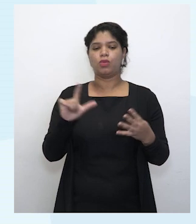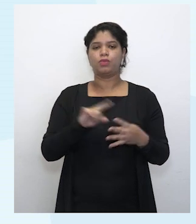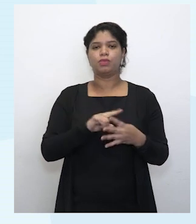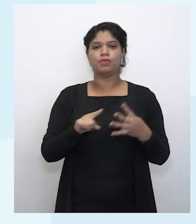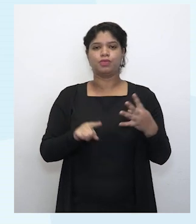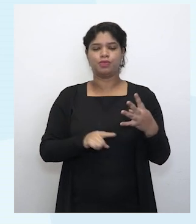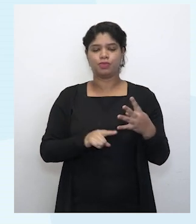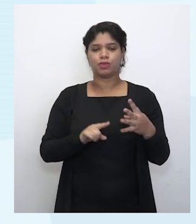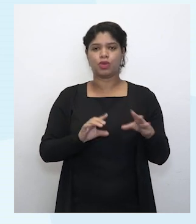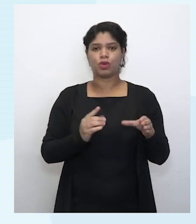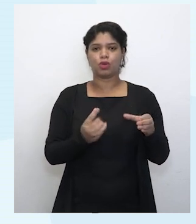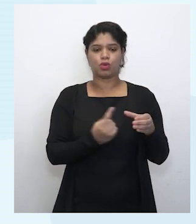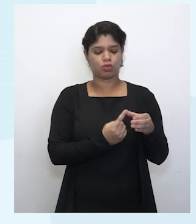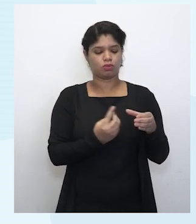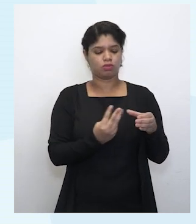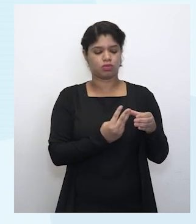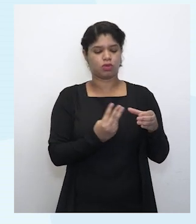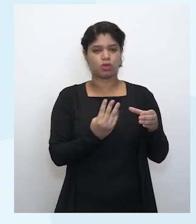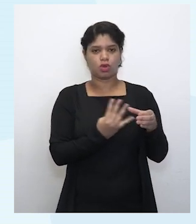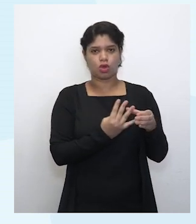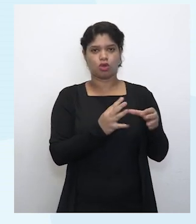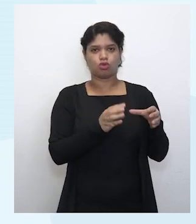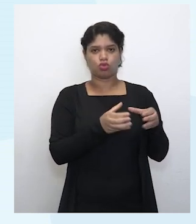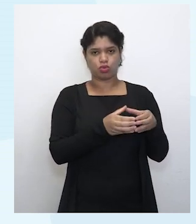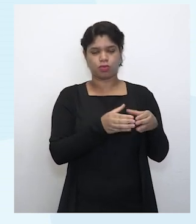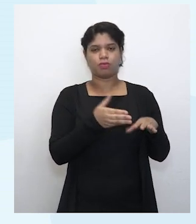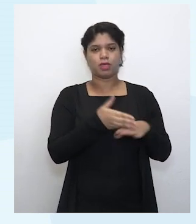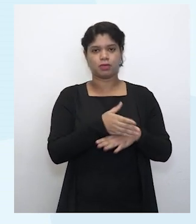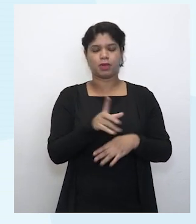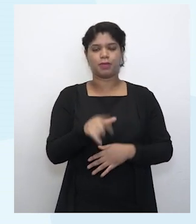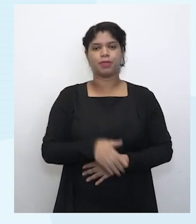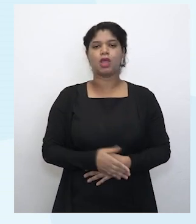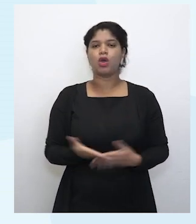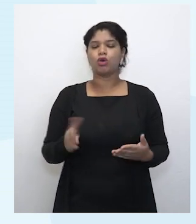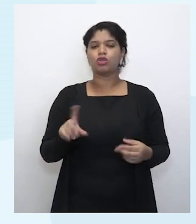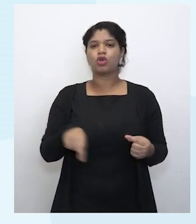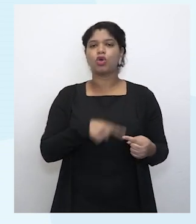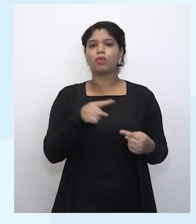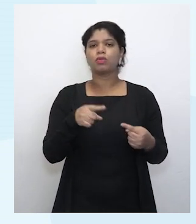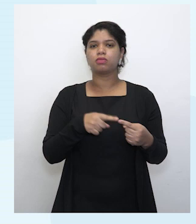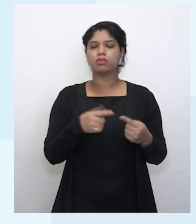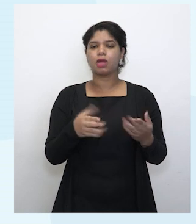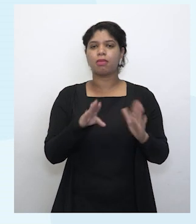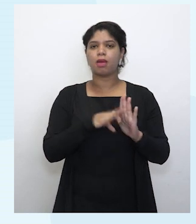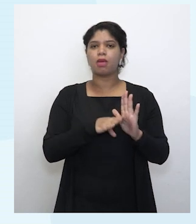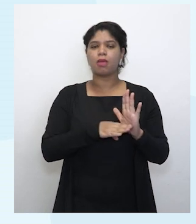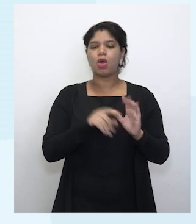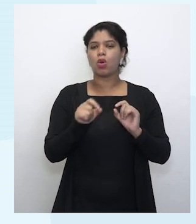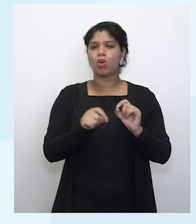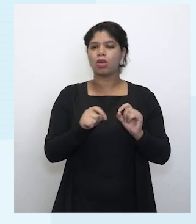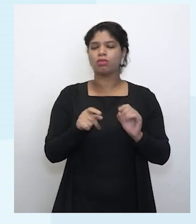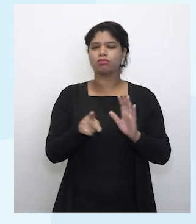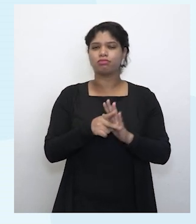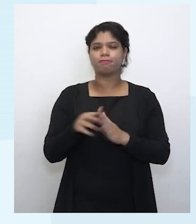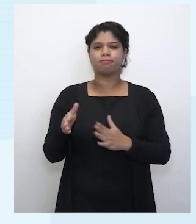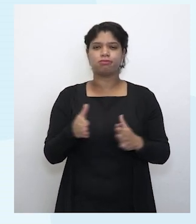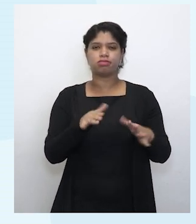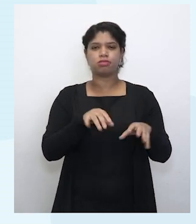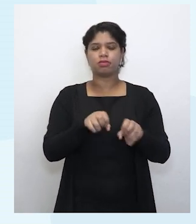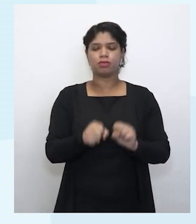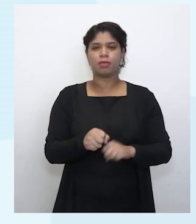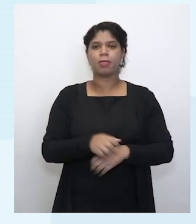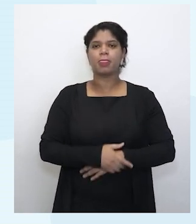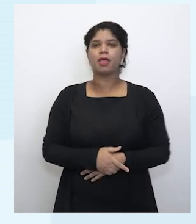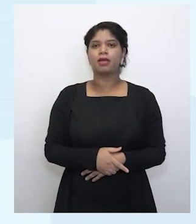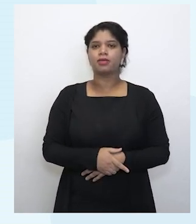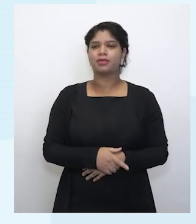E vamos para os nossos objetivos, né, da nossa pauta de hoje, do nosso percurso formativo. Então,